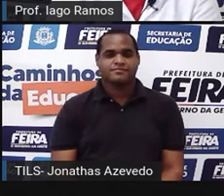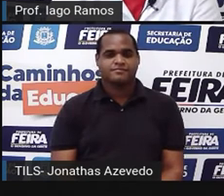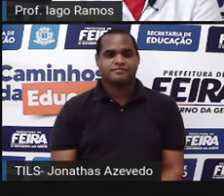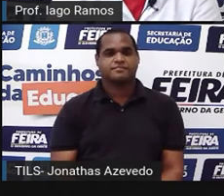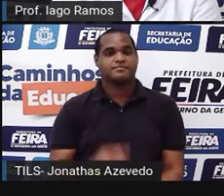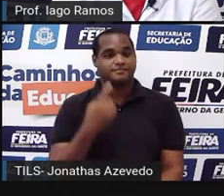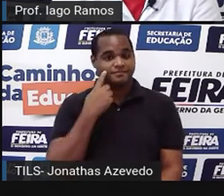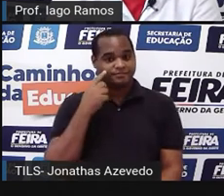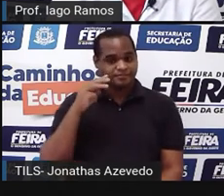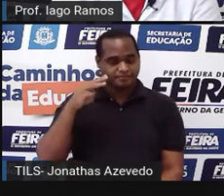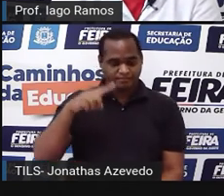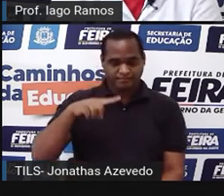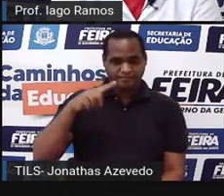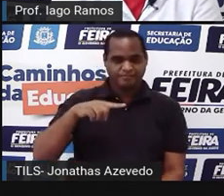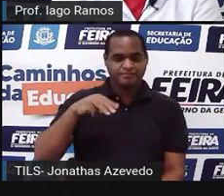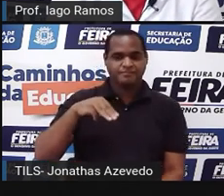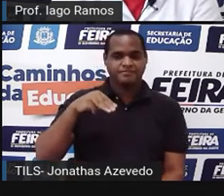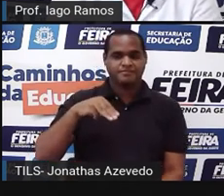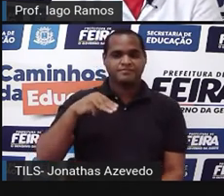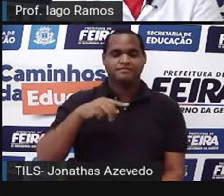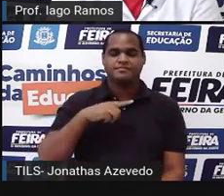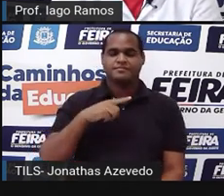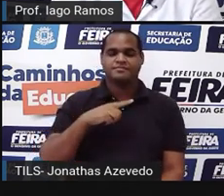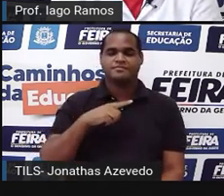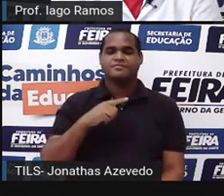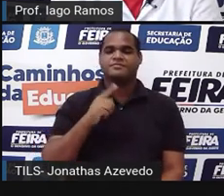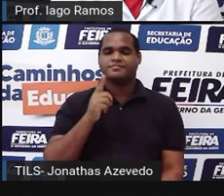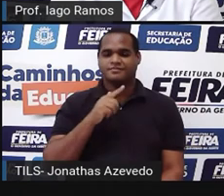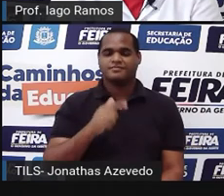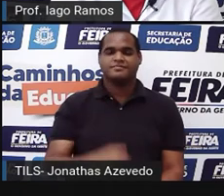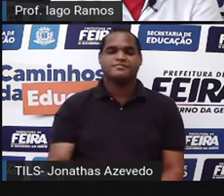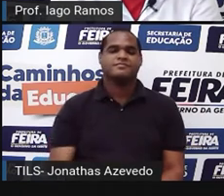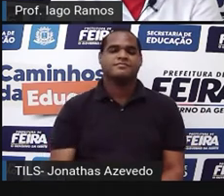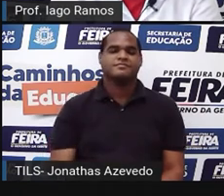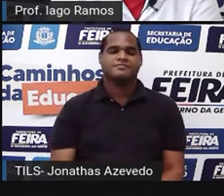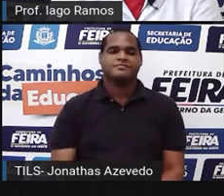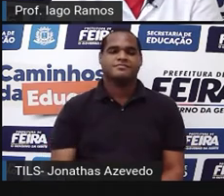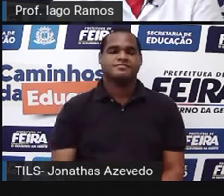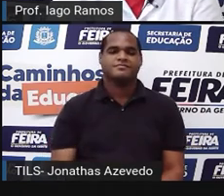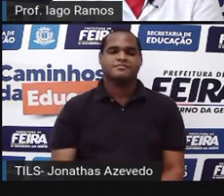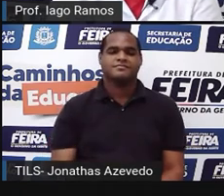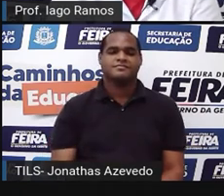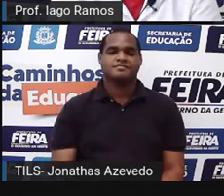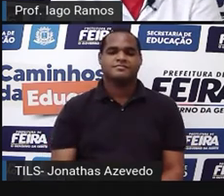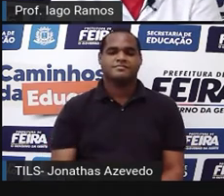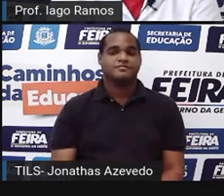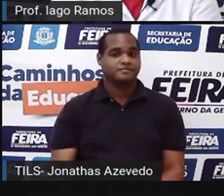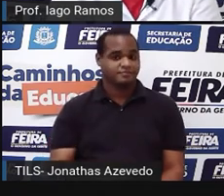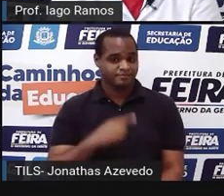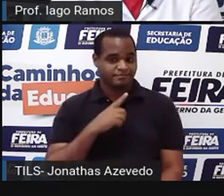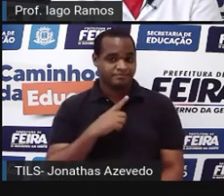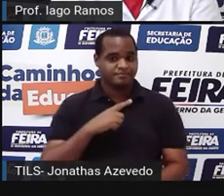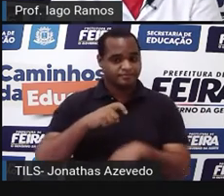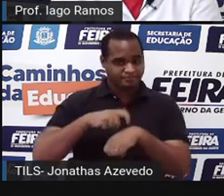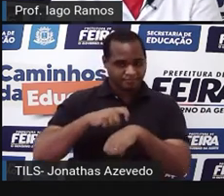E aí eu estou te dando um minuto, ó, porque aqui precisa de um pouquinho mais de tempo para você entender